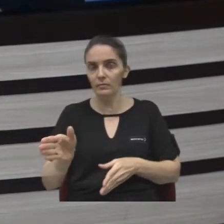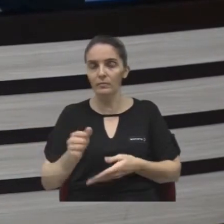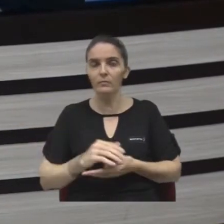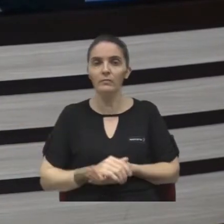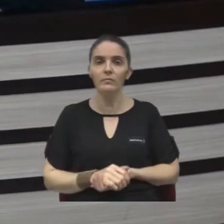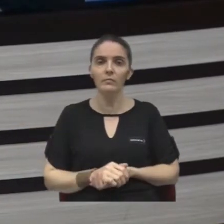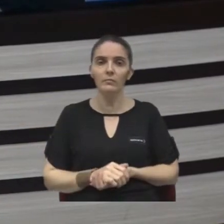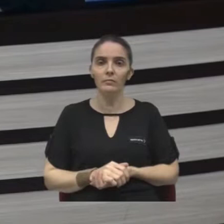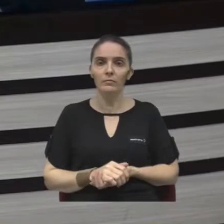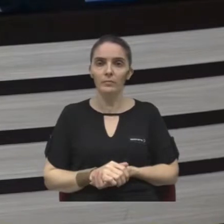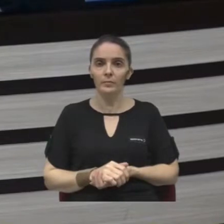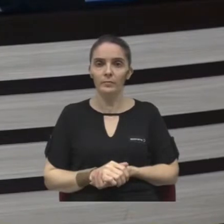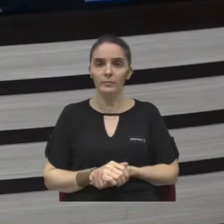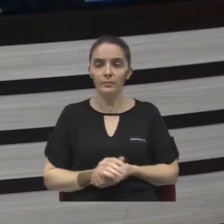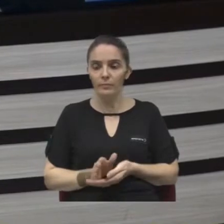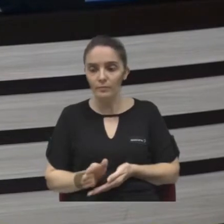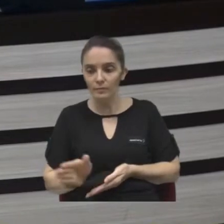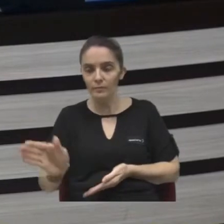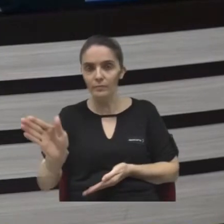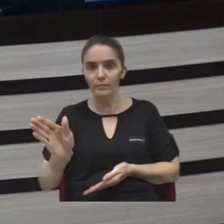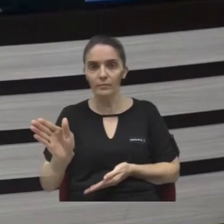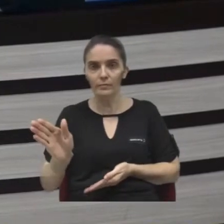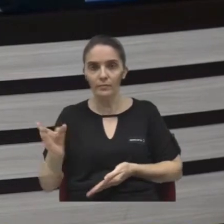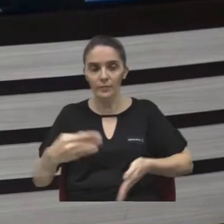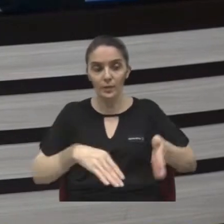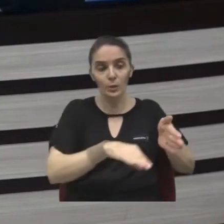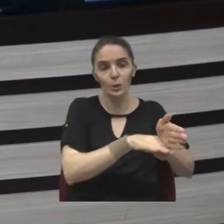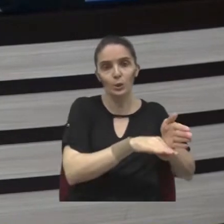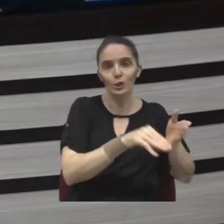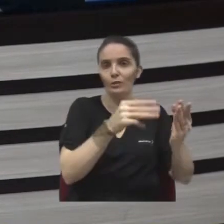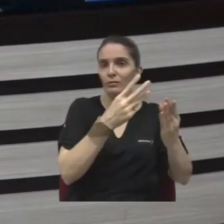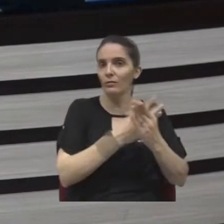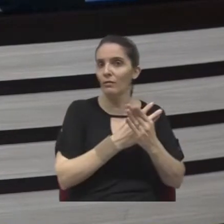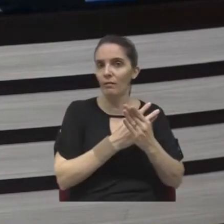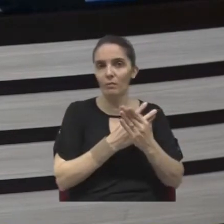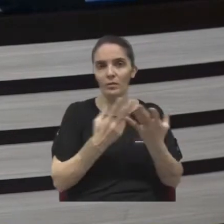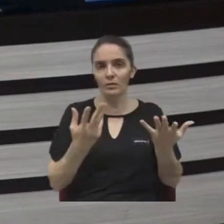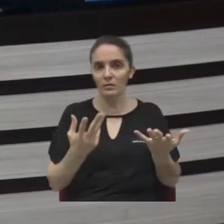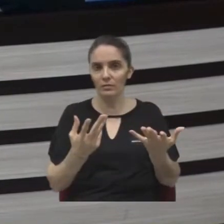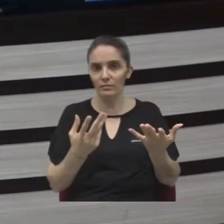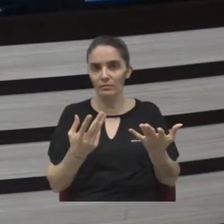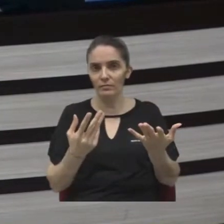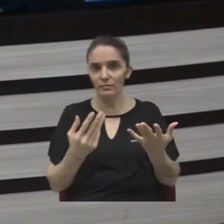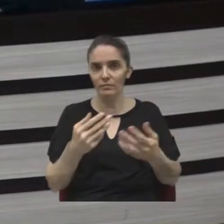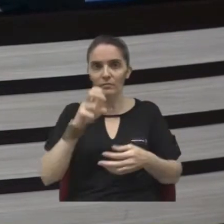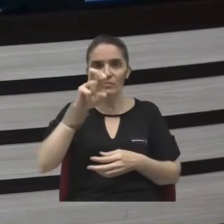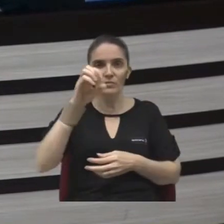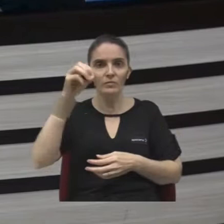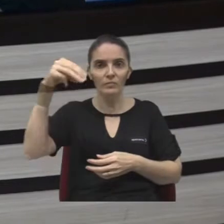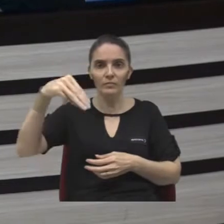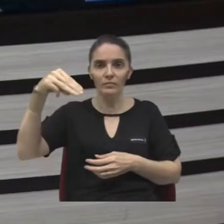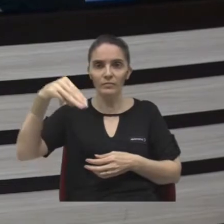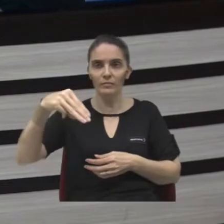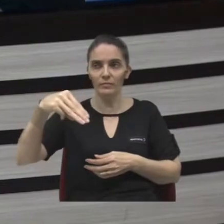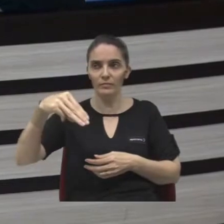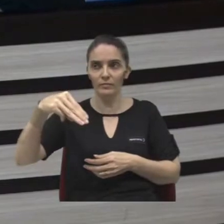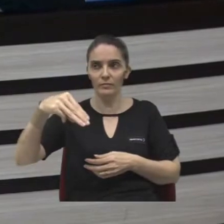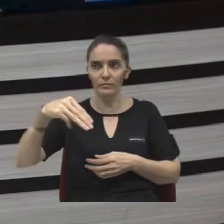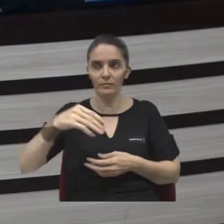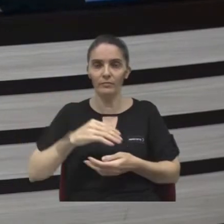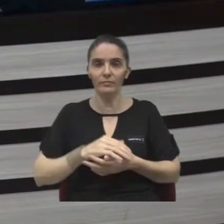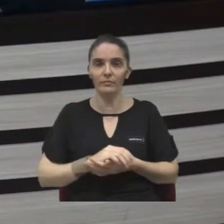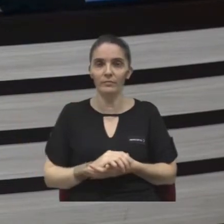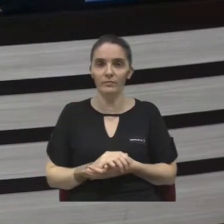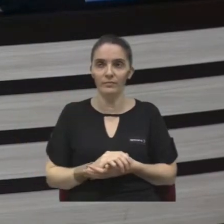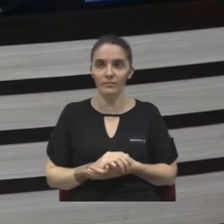Bom, para entrar, para vir aqui para a Câmara já em seguida, né? Você vai andar 50 metros, nem isso, 10 metros, para poder entrar. E eles ficam ali